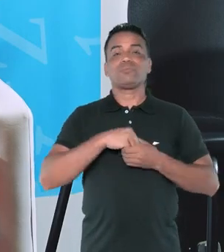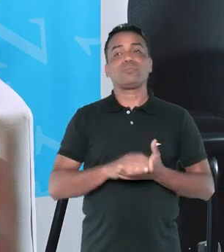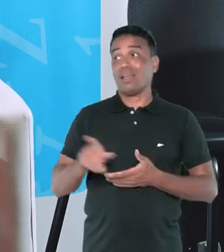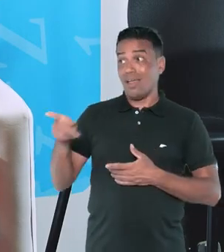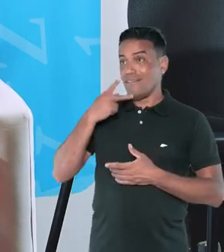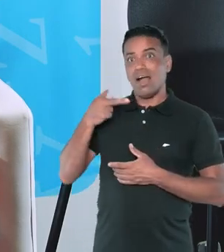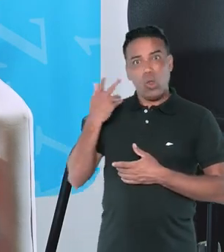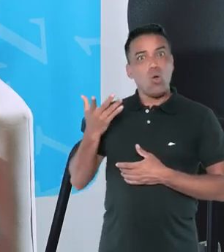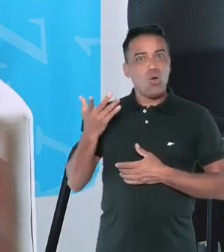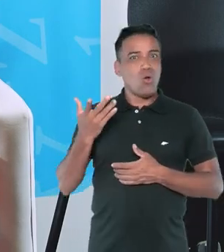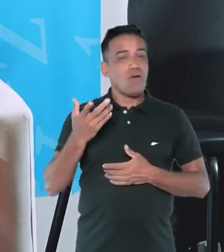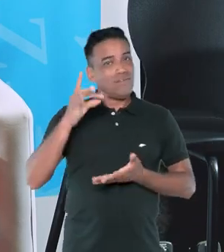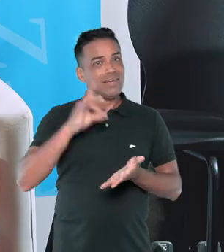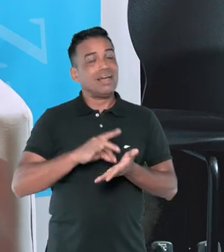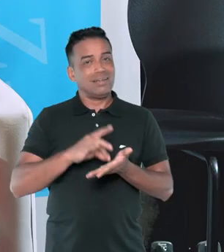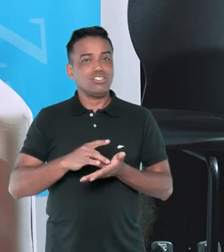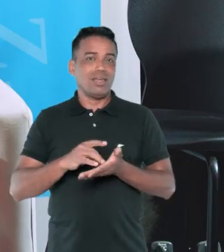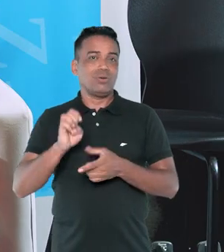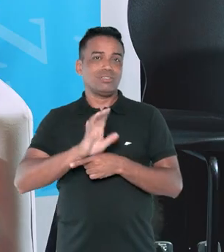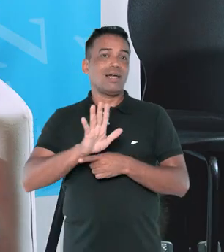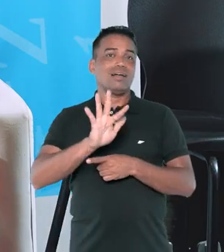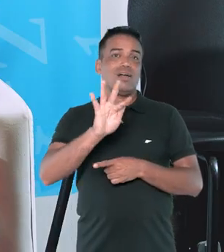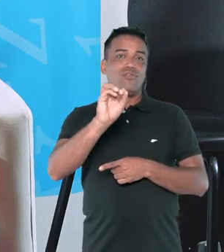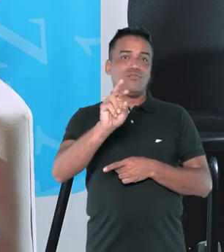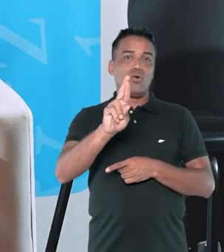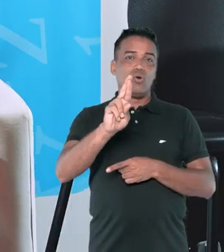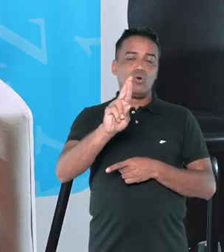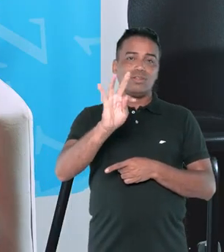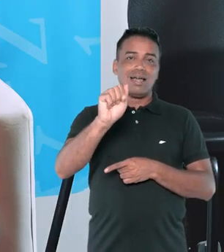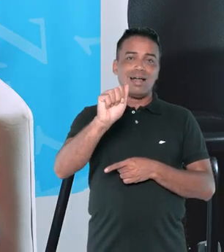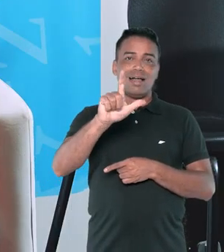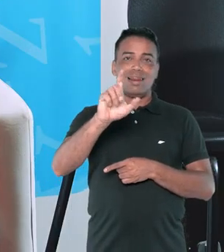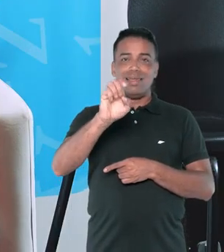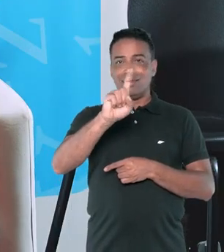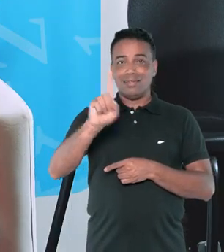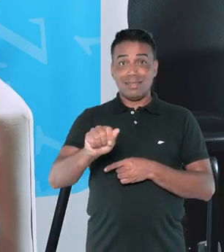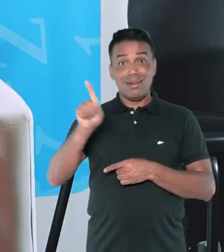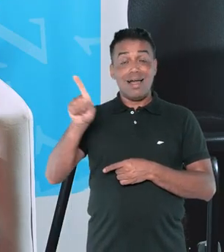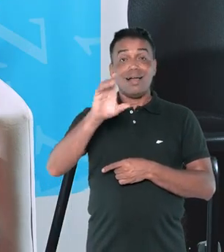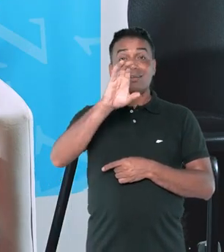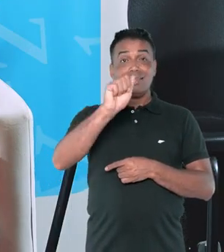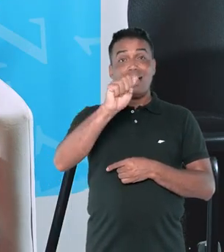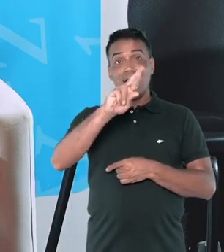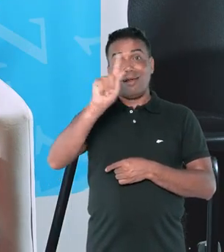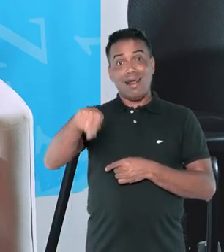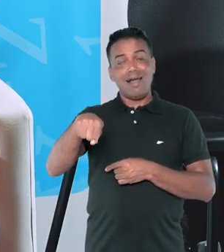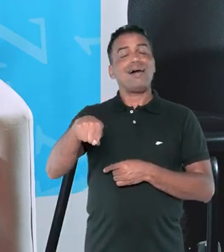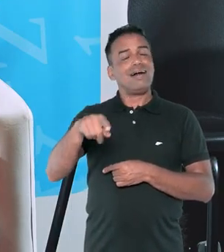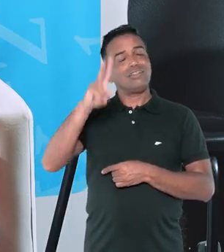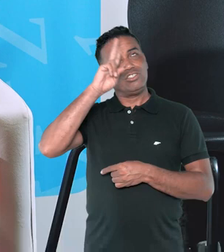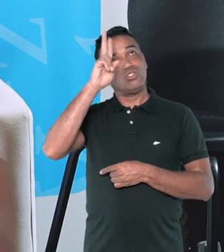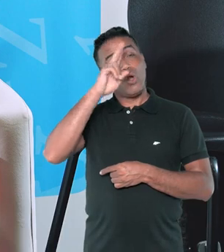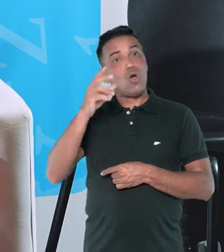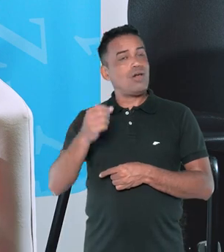Afonso contou, que é verdade. Eu sou de Fortaleza e lá no Ceará, aqui em Minas eu acho que também, mas lá no Ceará tem muita história absurda e uma delas é uma